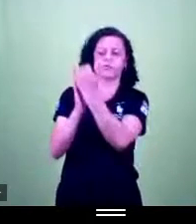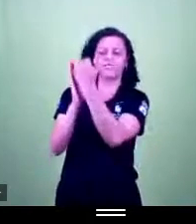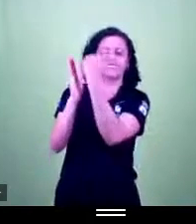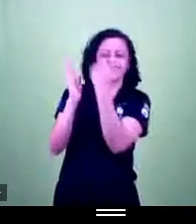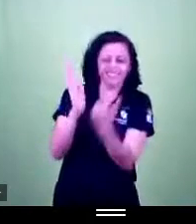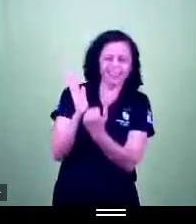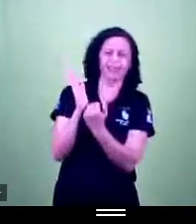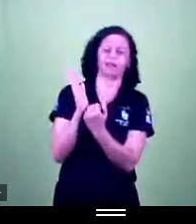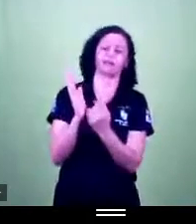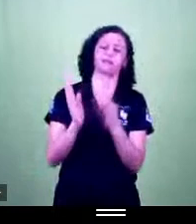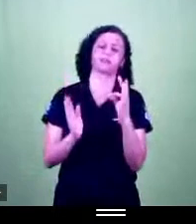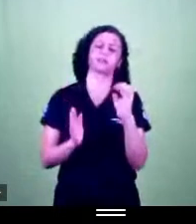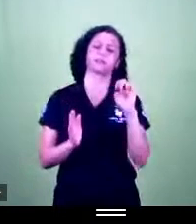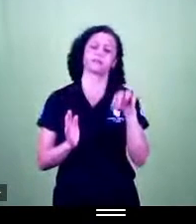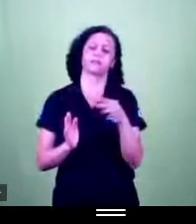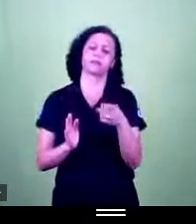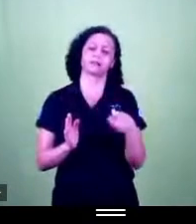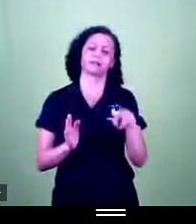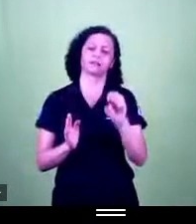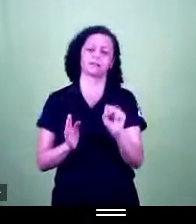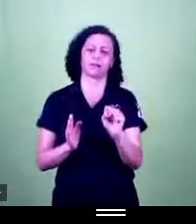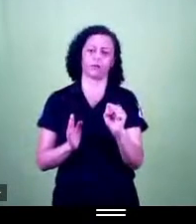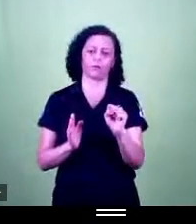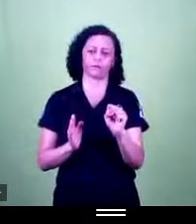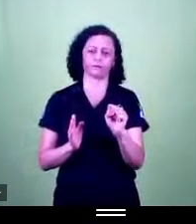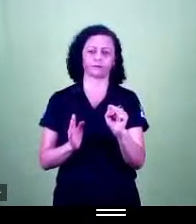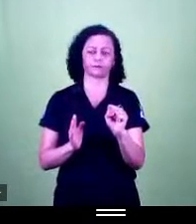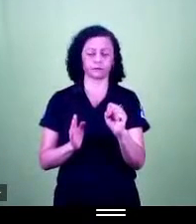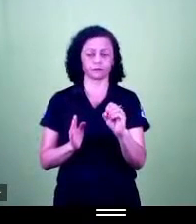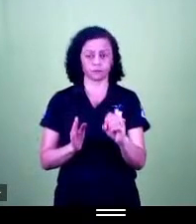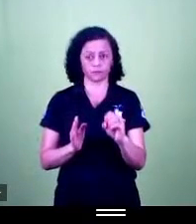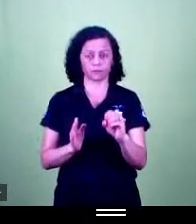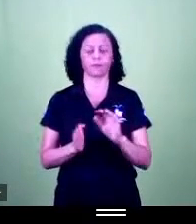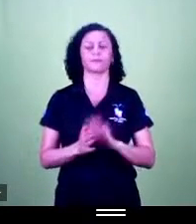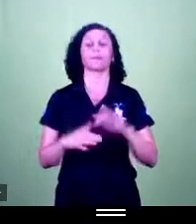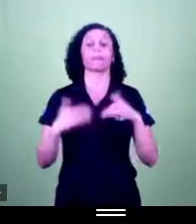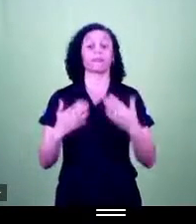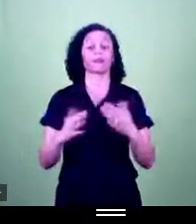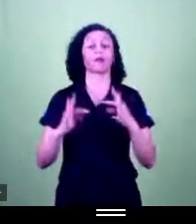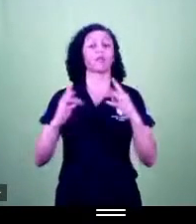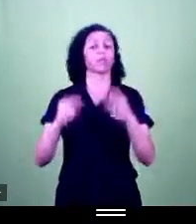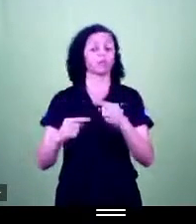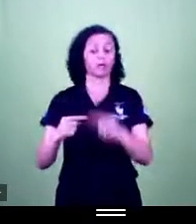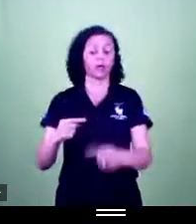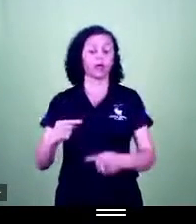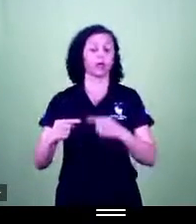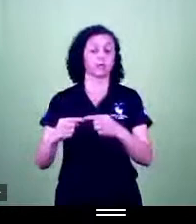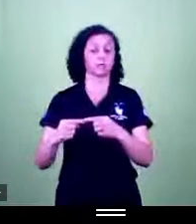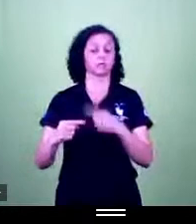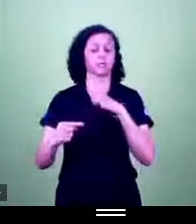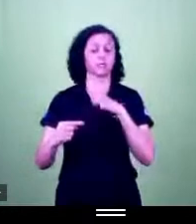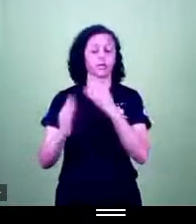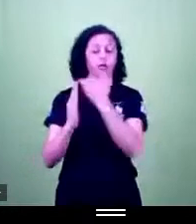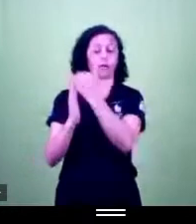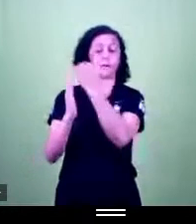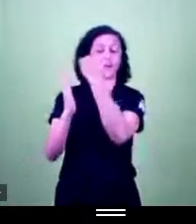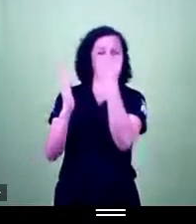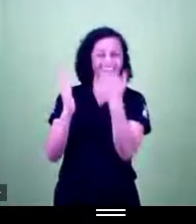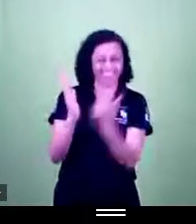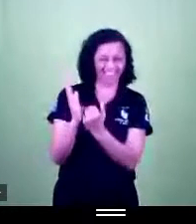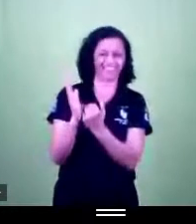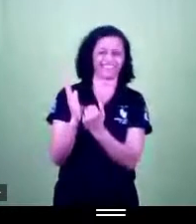no meu circuito. Então, toda resistência no meu circuito elétrico, ela provoca uma queda de